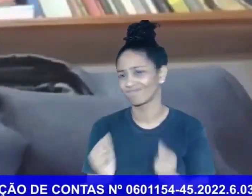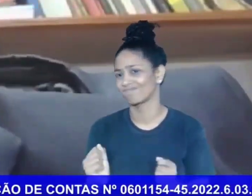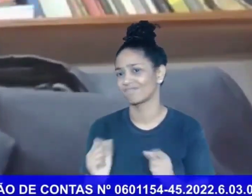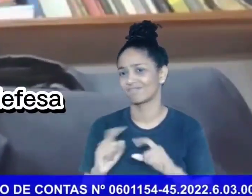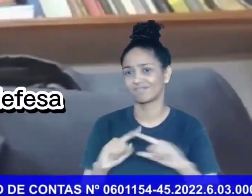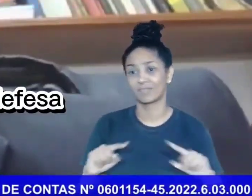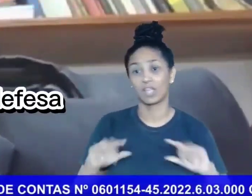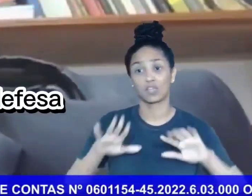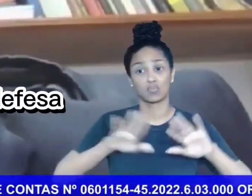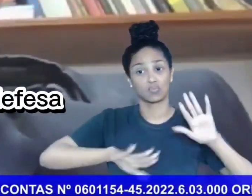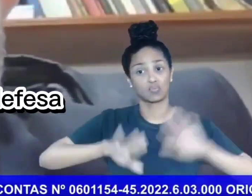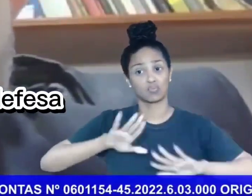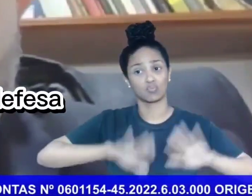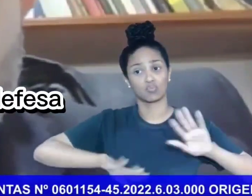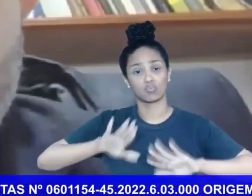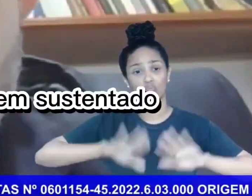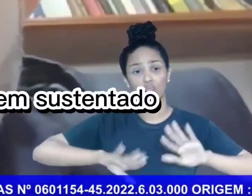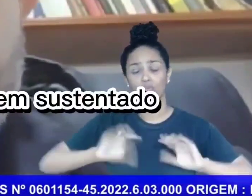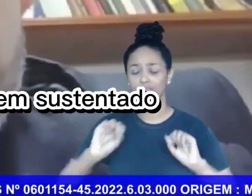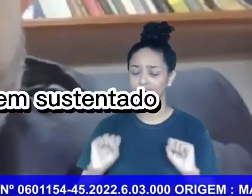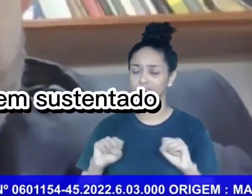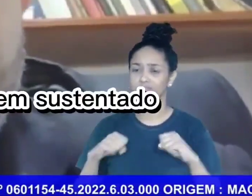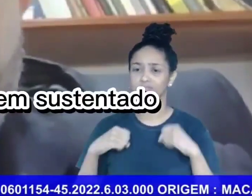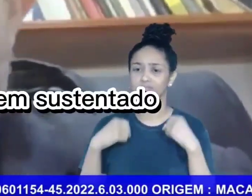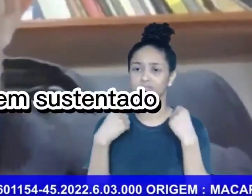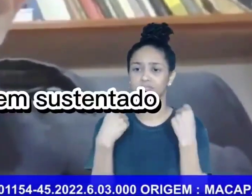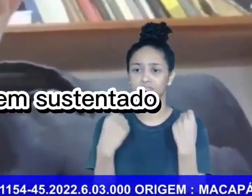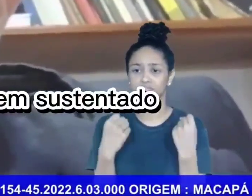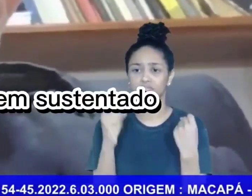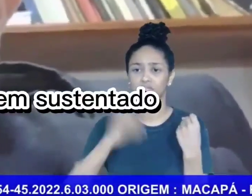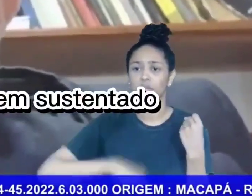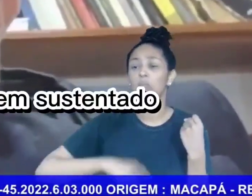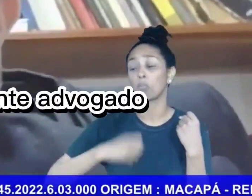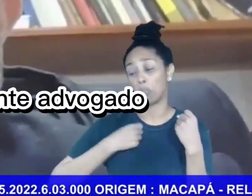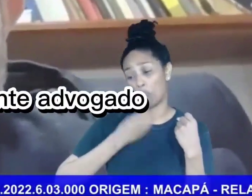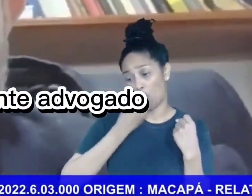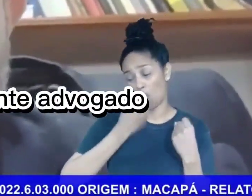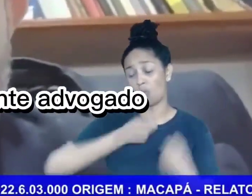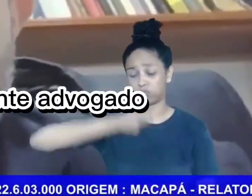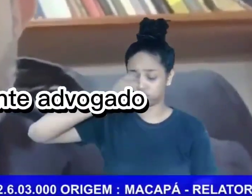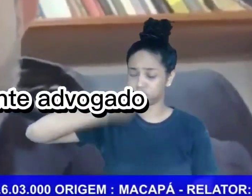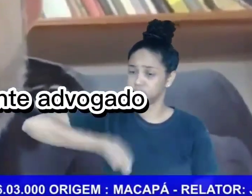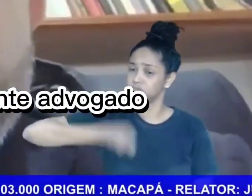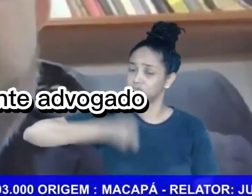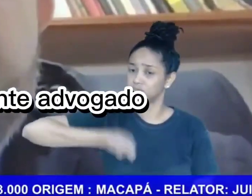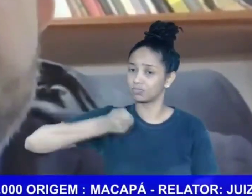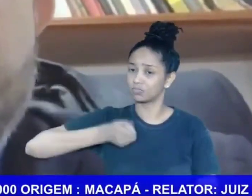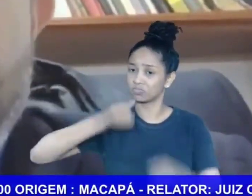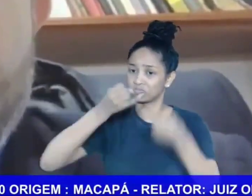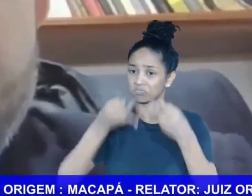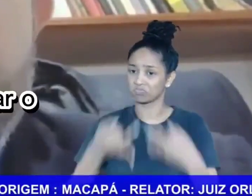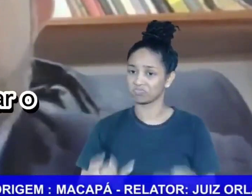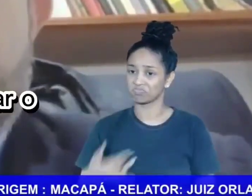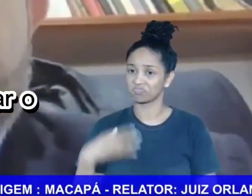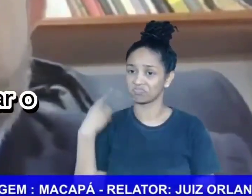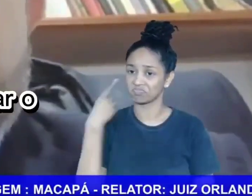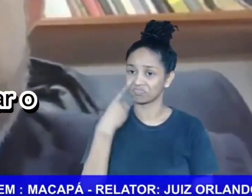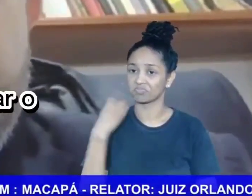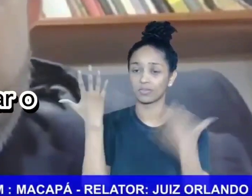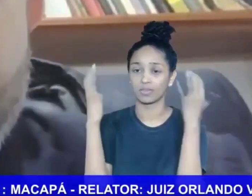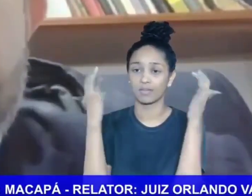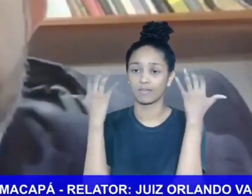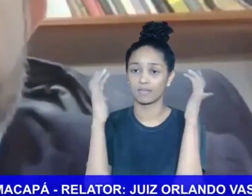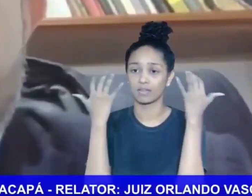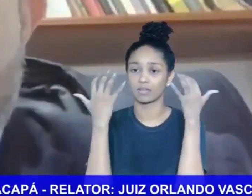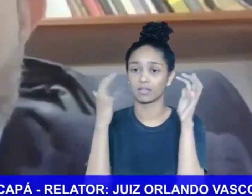ressalva, conforme pretende a defesa, que, por sinal, foi muito, muito bem sustentada. Eu quero parabenizar o eminente advogado, mas eu vou